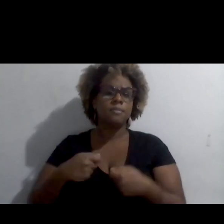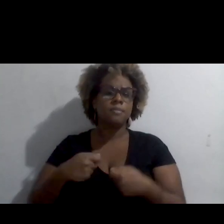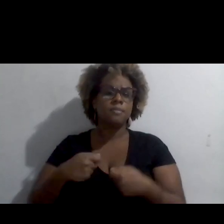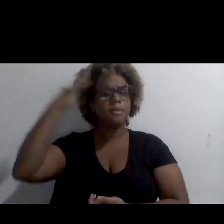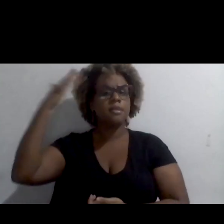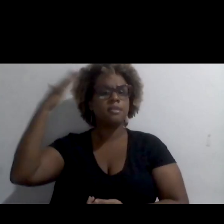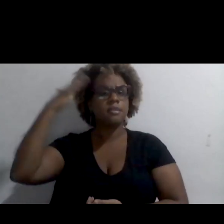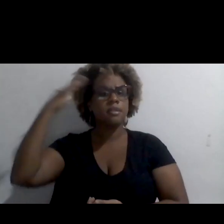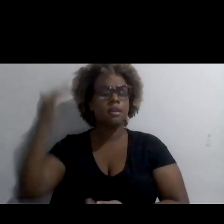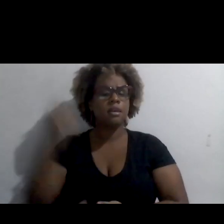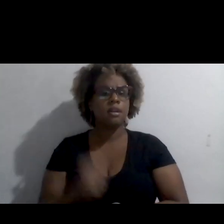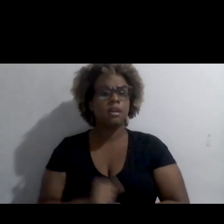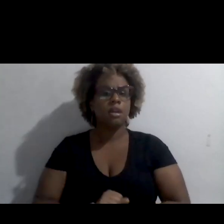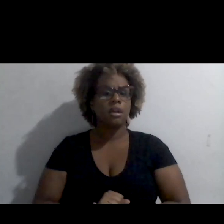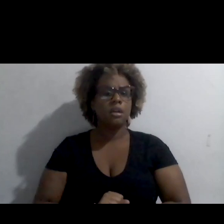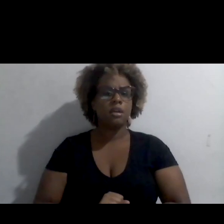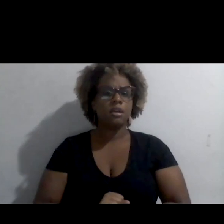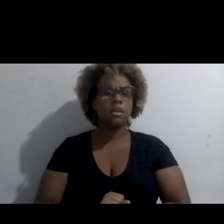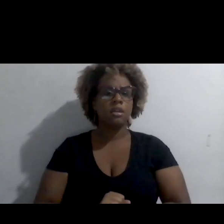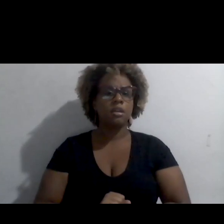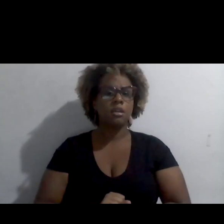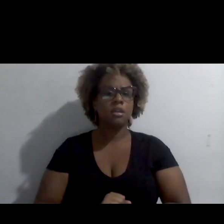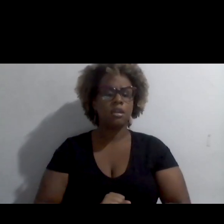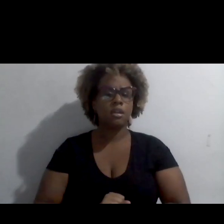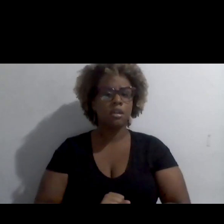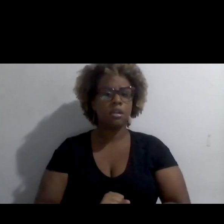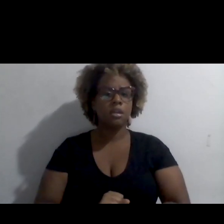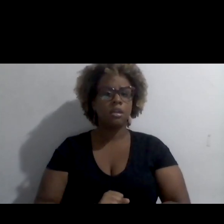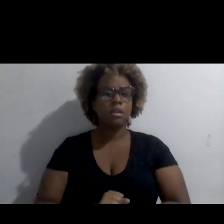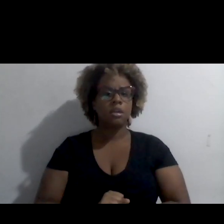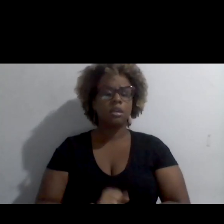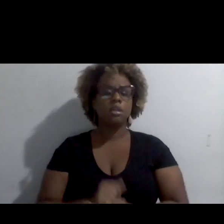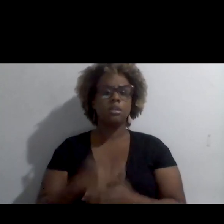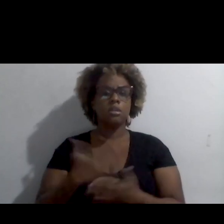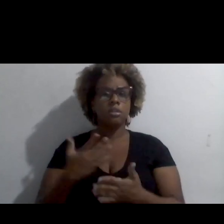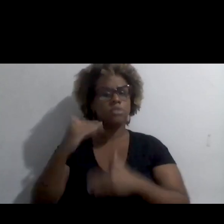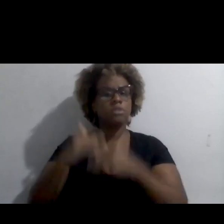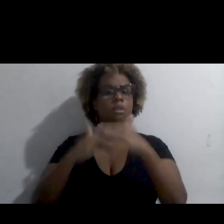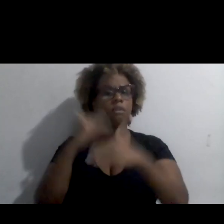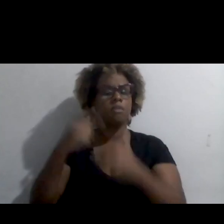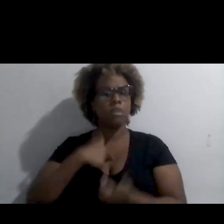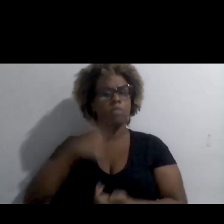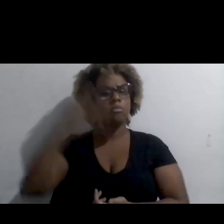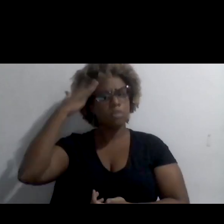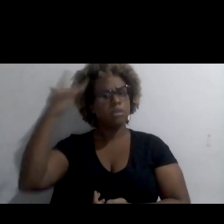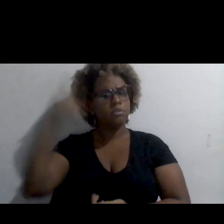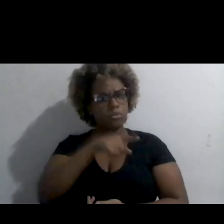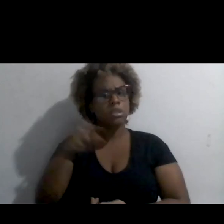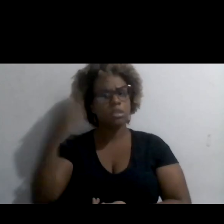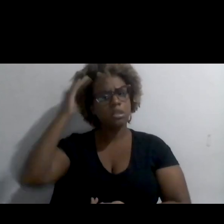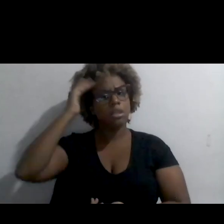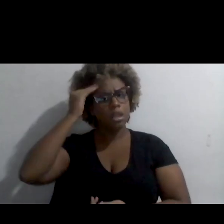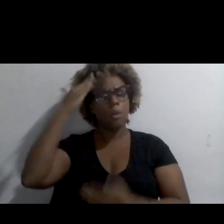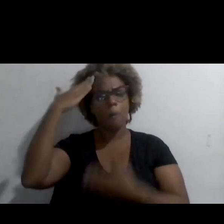gente vai repensar esse planejamento que a gente pensou e desenvolveu em 2007. Eu acredito que eu me fiz entender, e obrigada